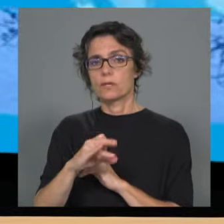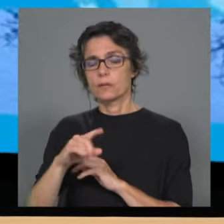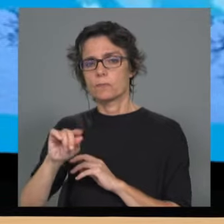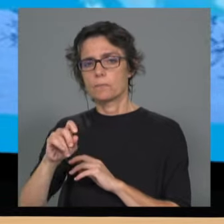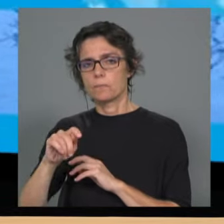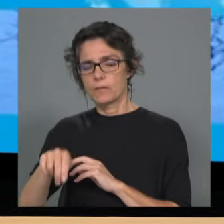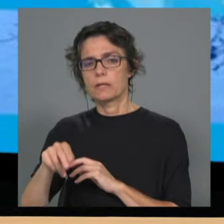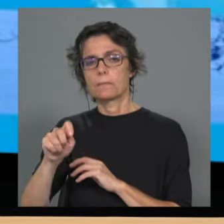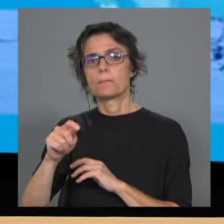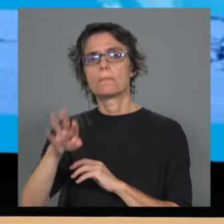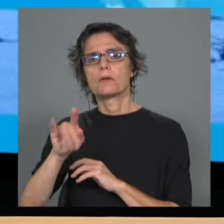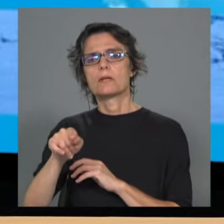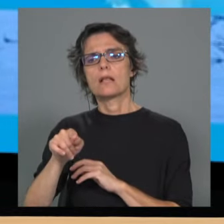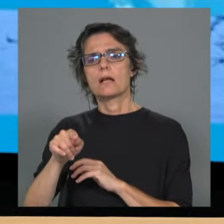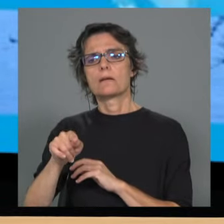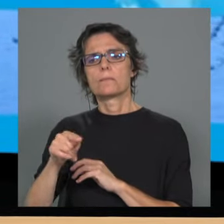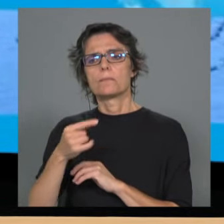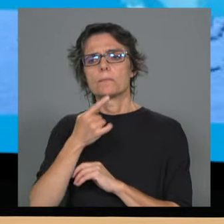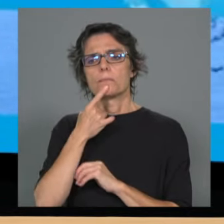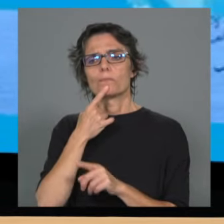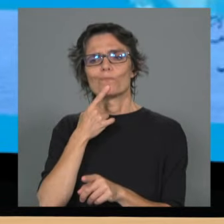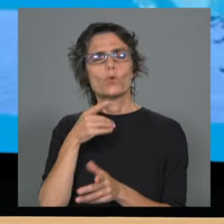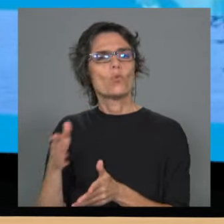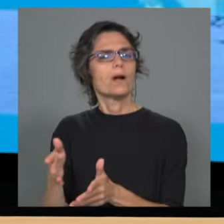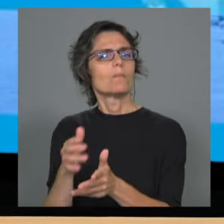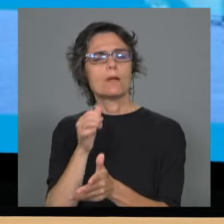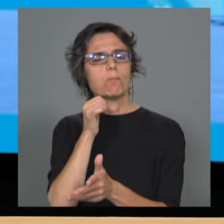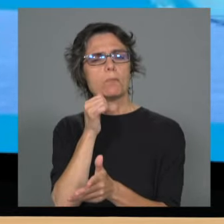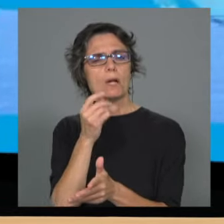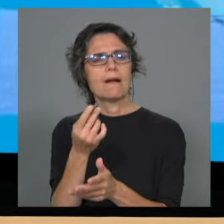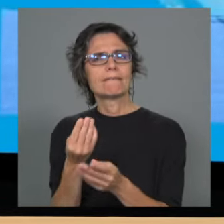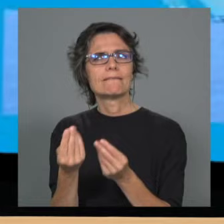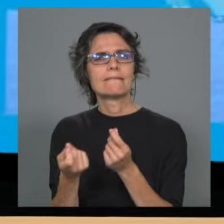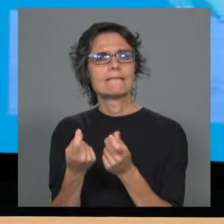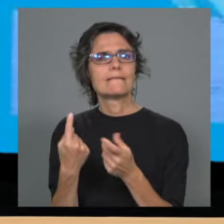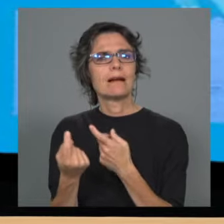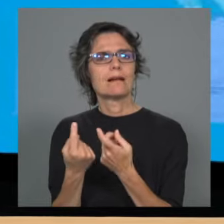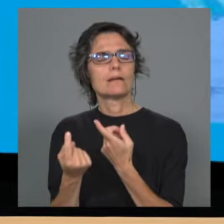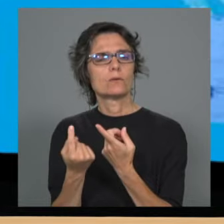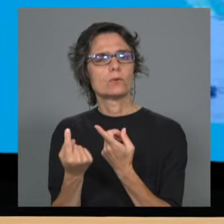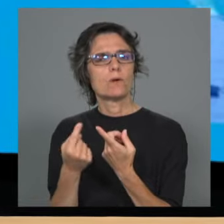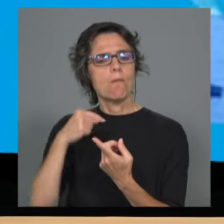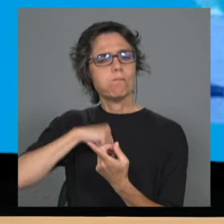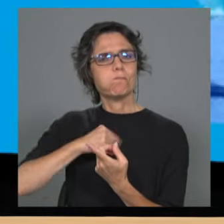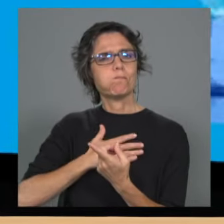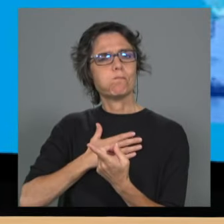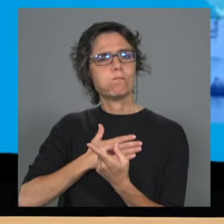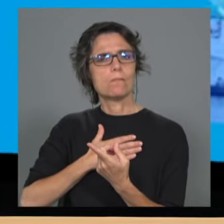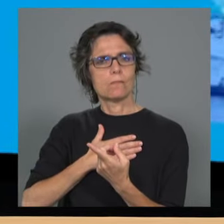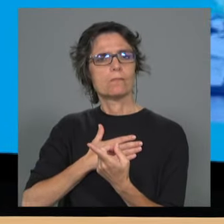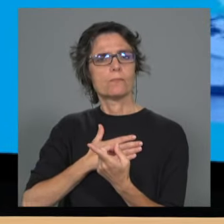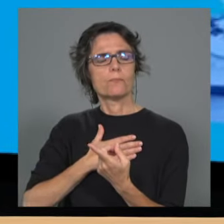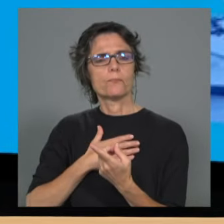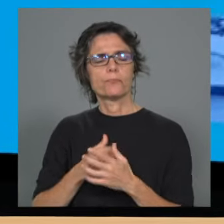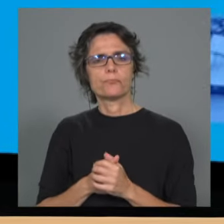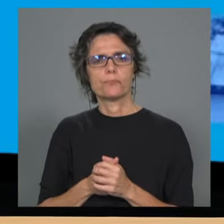era bem o caminho por ali, digamos assim. Parece que me faltava algo na própria vida e na própria resposta à minha